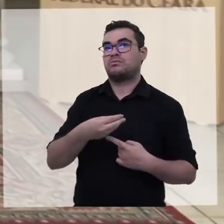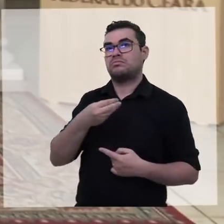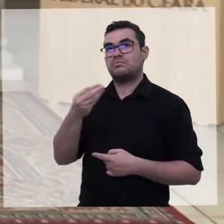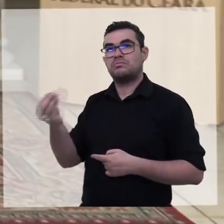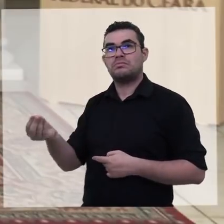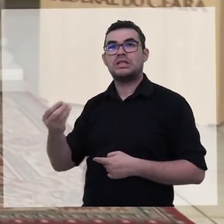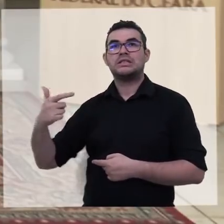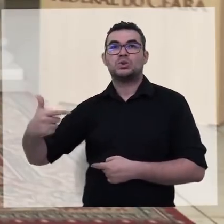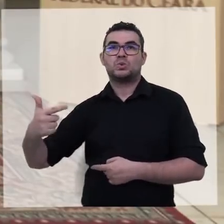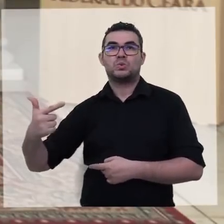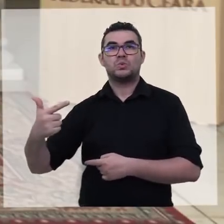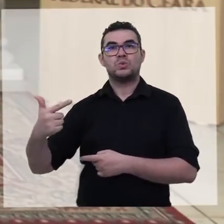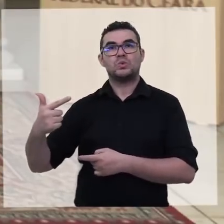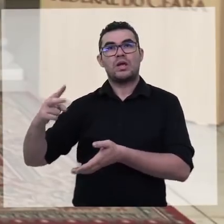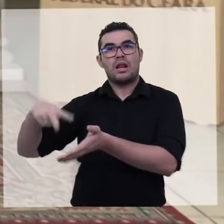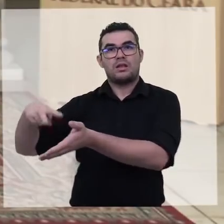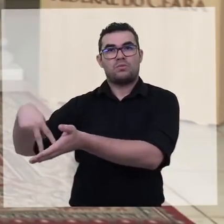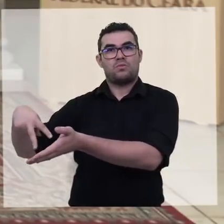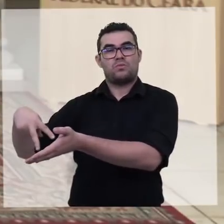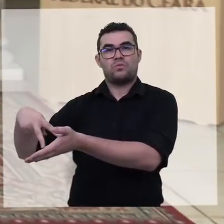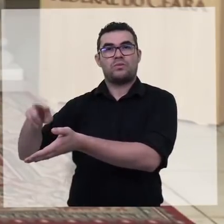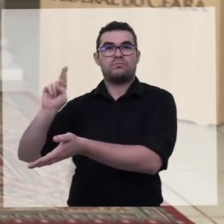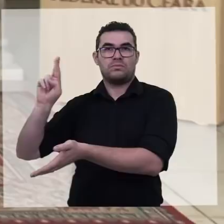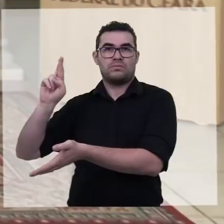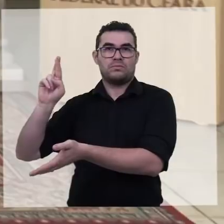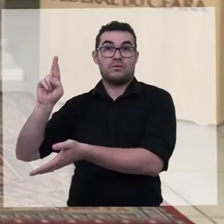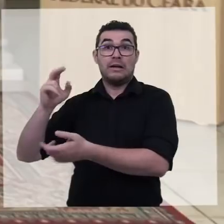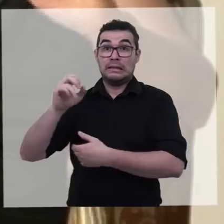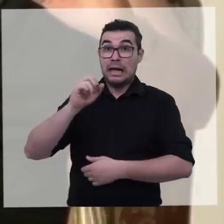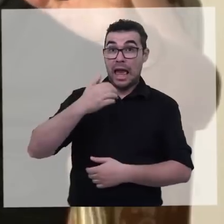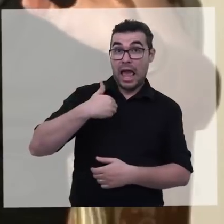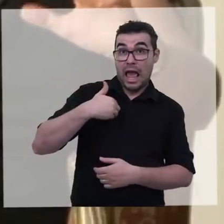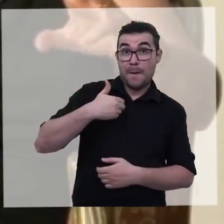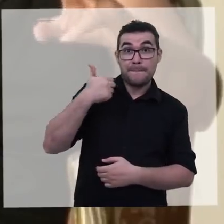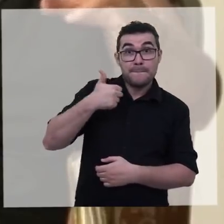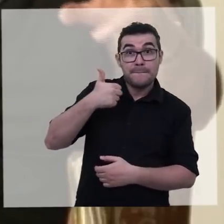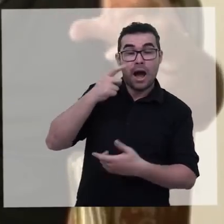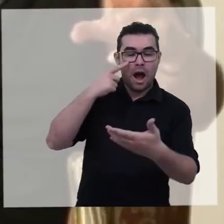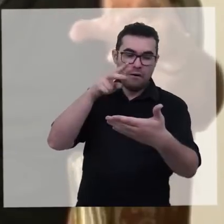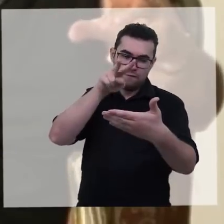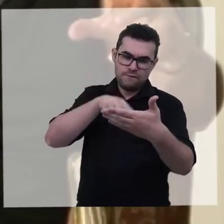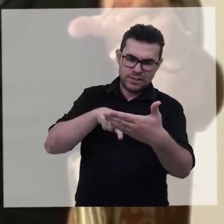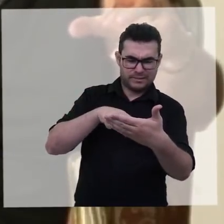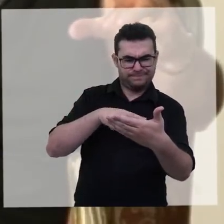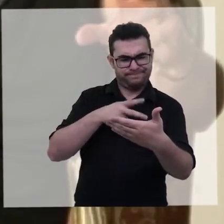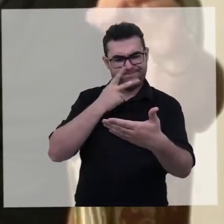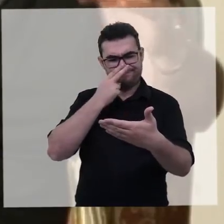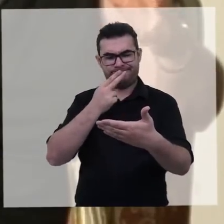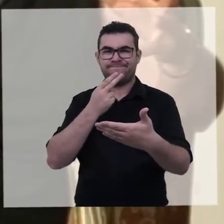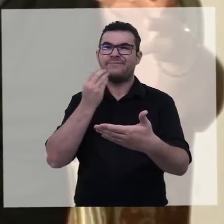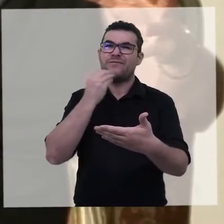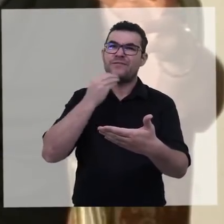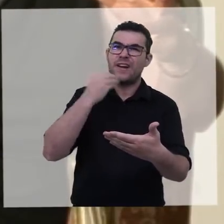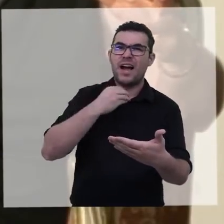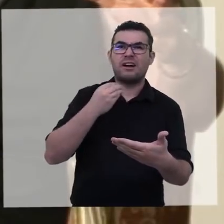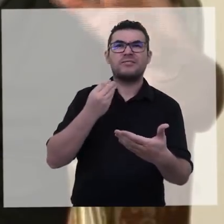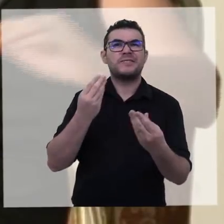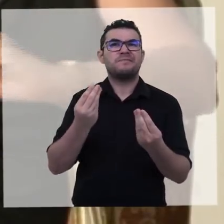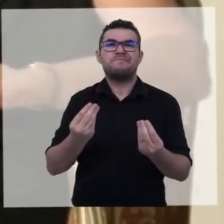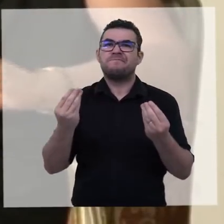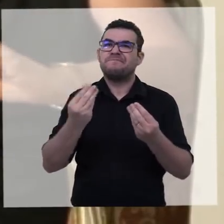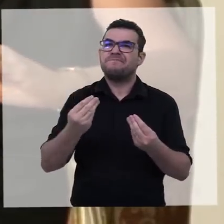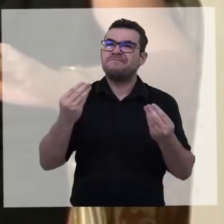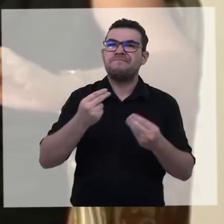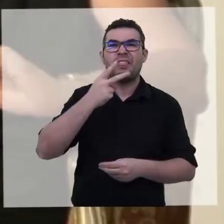eu visse que não tinha assim, nenhuma contribuição, ou que era trabalho repetido, ou que às vezes você se depara com